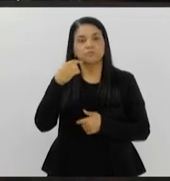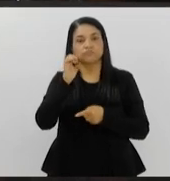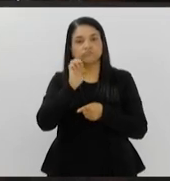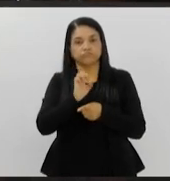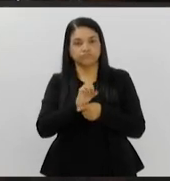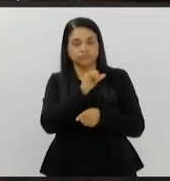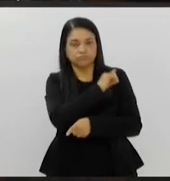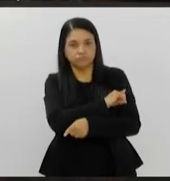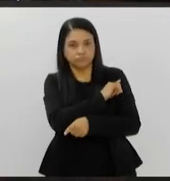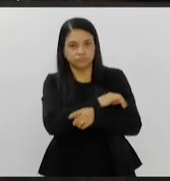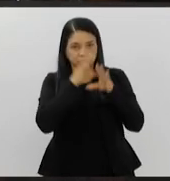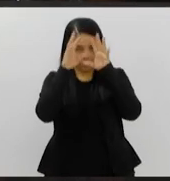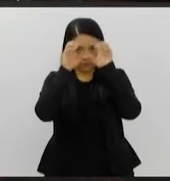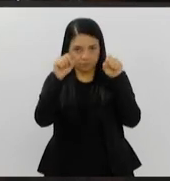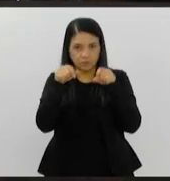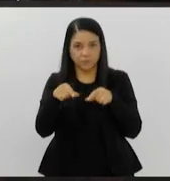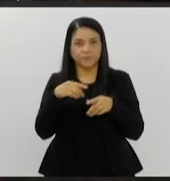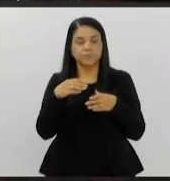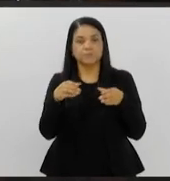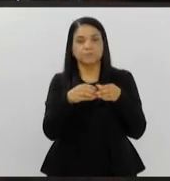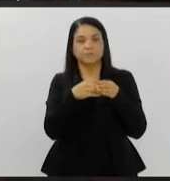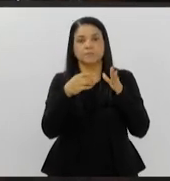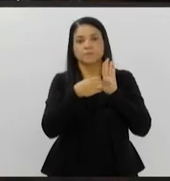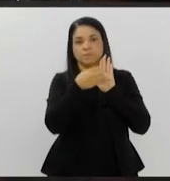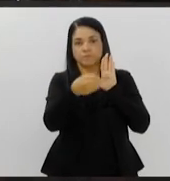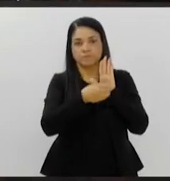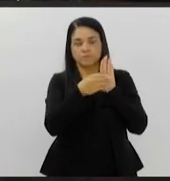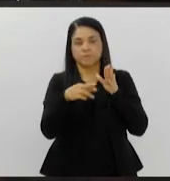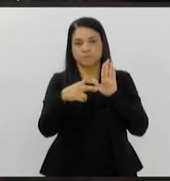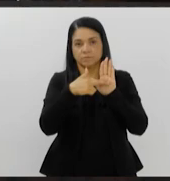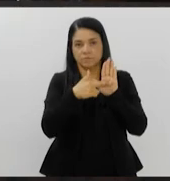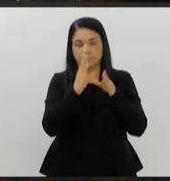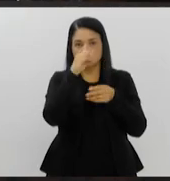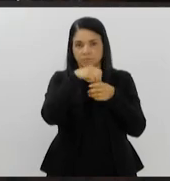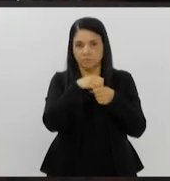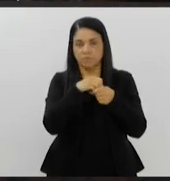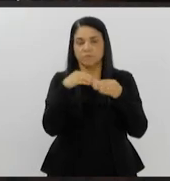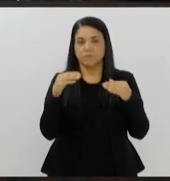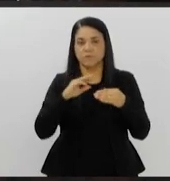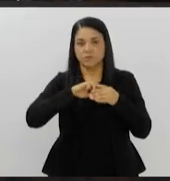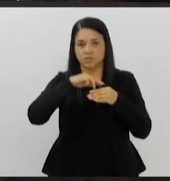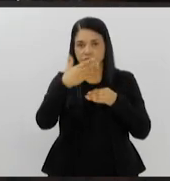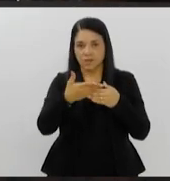Janeiro. Pareceres da Comissão de Normas Internas, Proposições Externas, favorável.